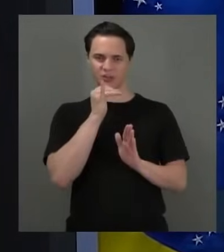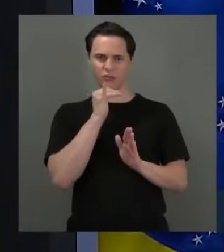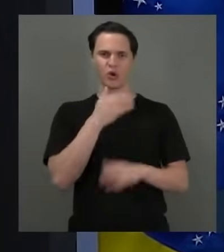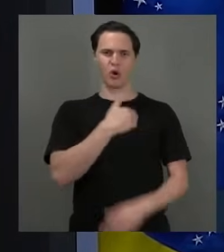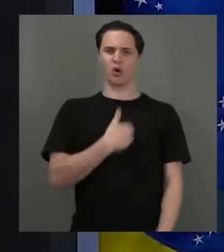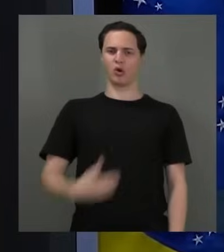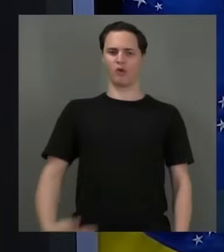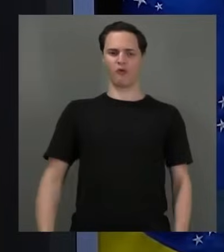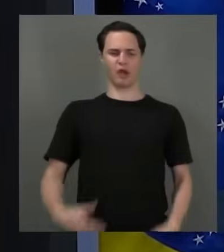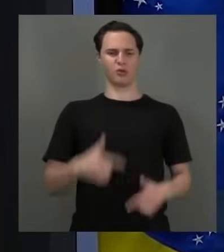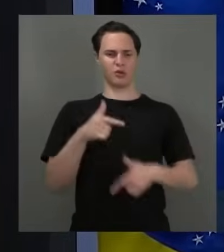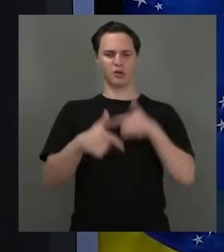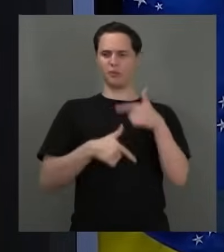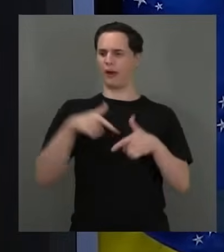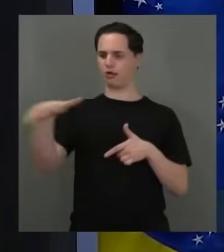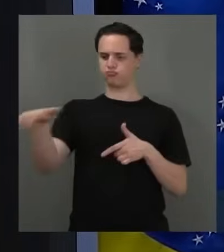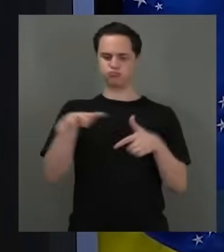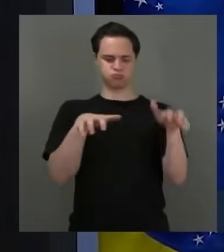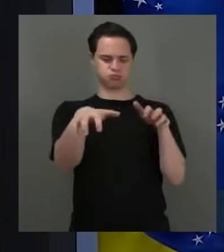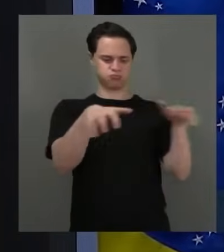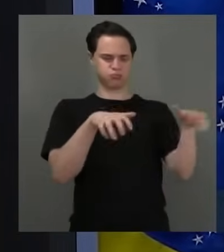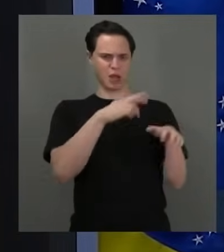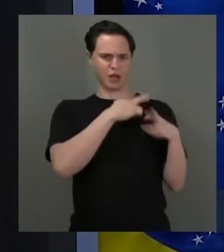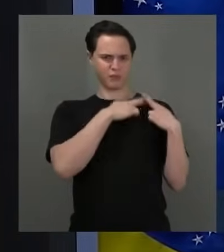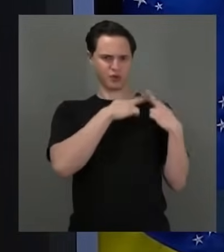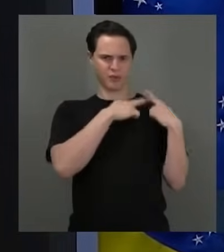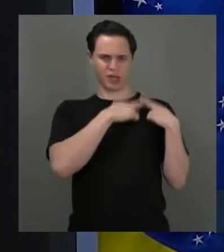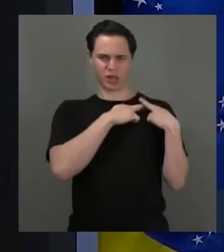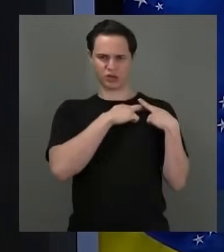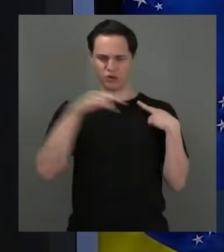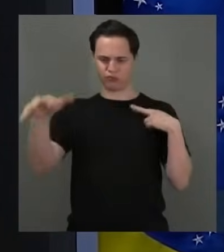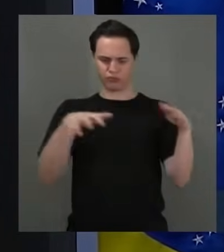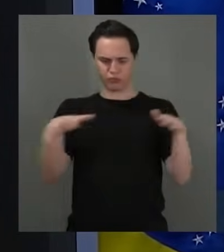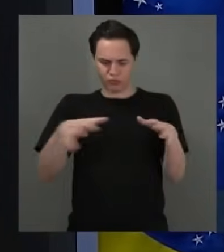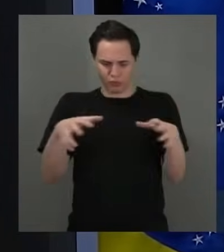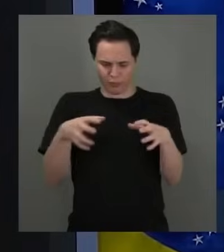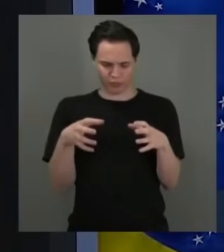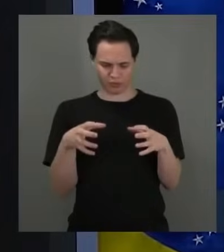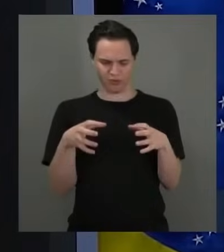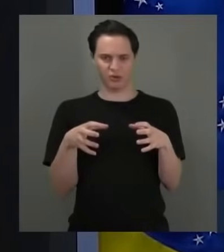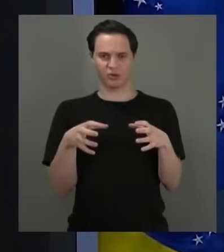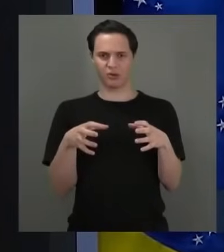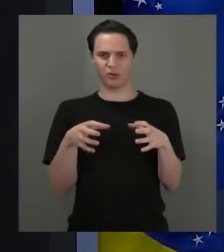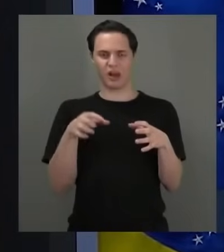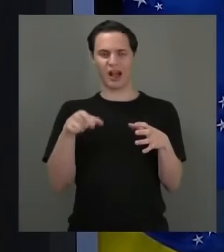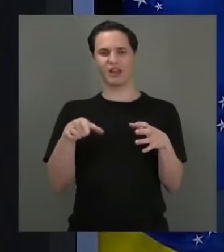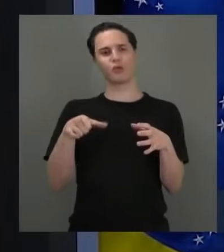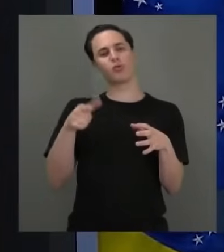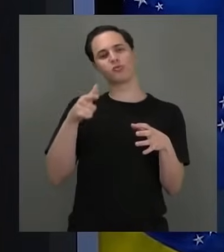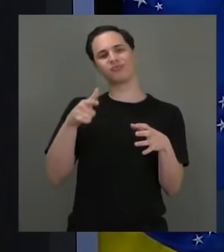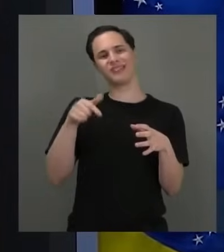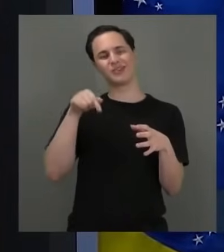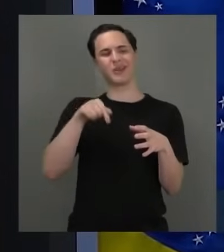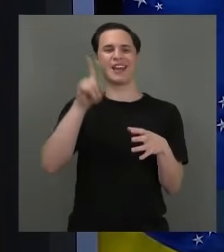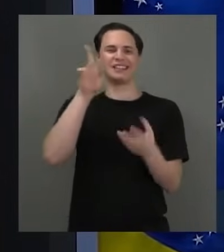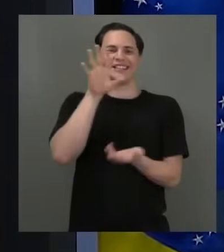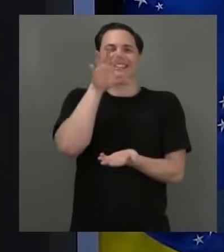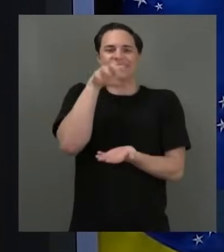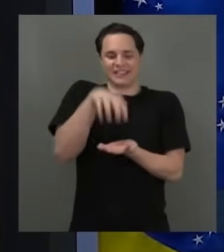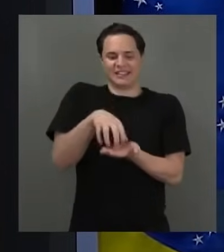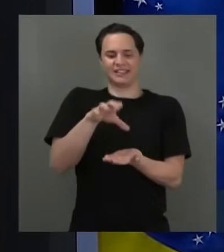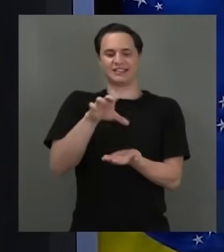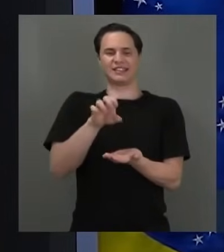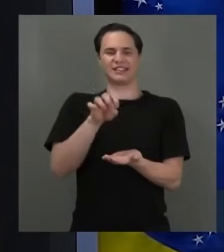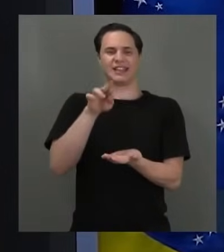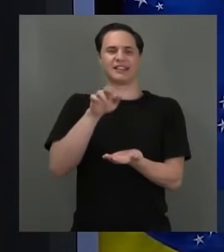parte de descentralização, nós estamos centralizando os impostos. Isso é muito, mas muito ruim, né, para